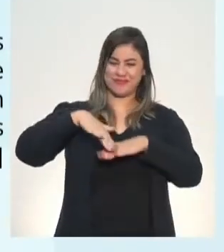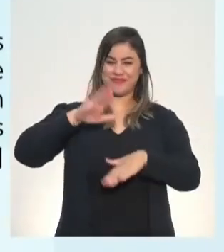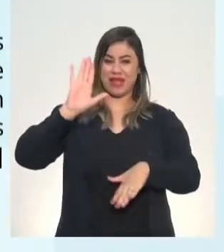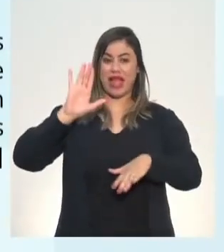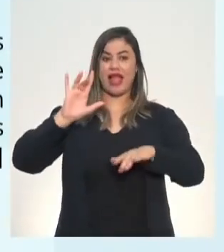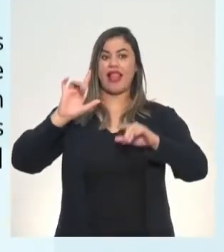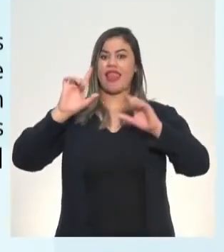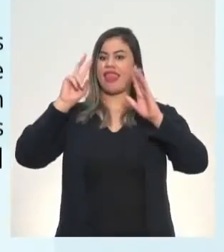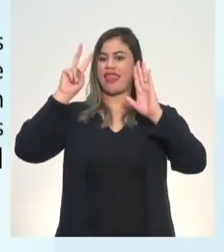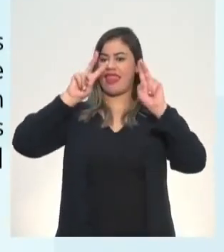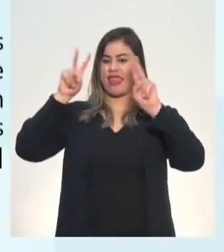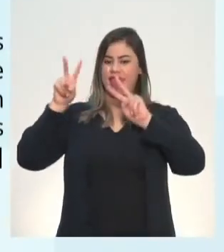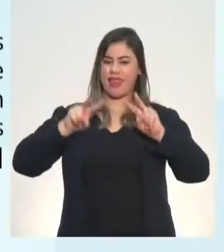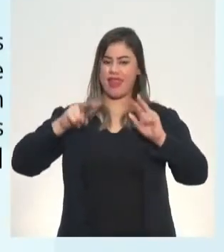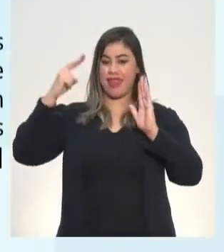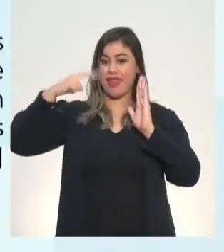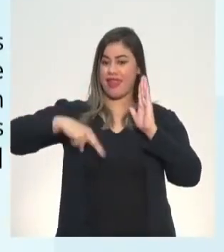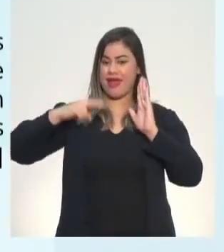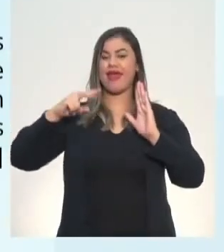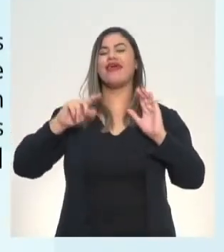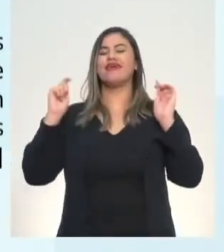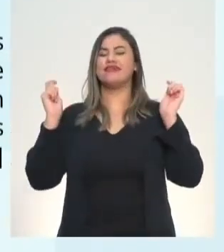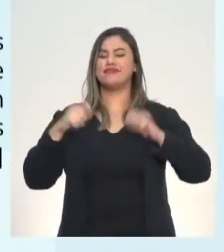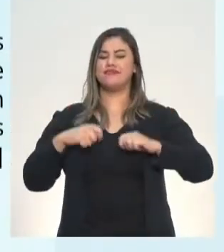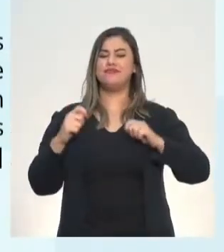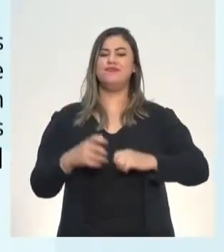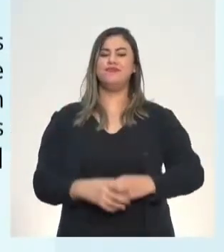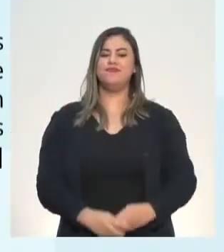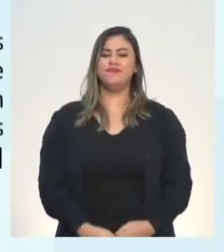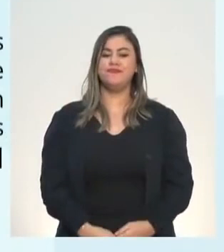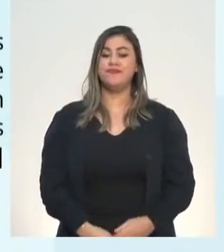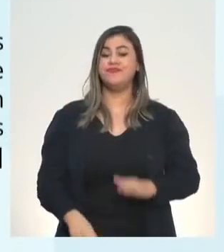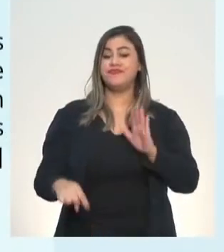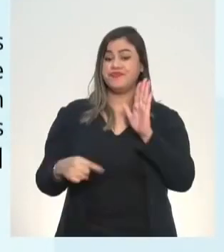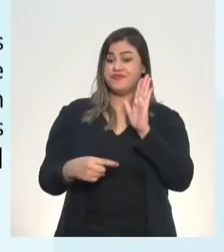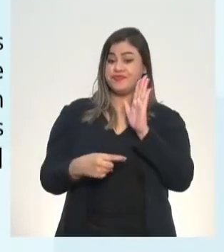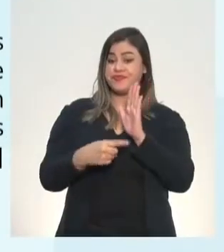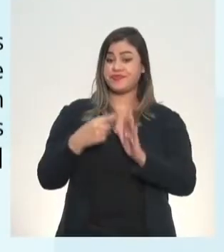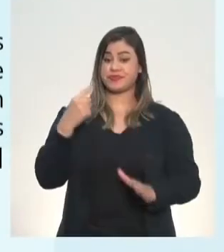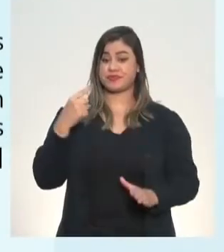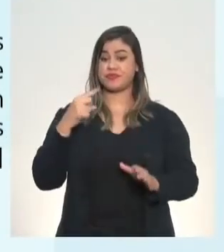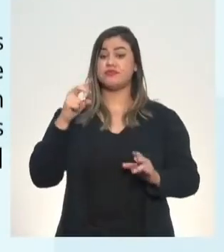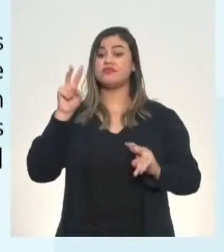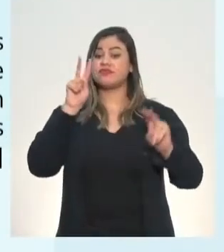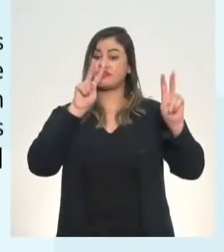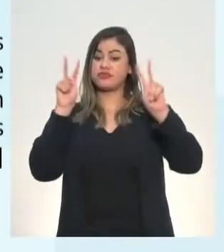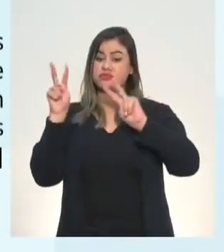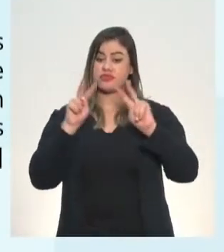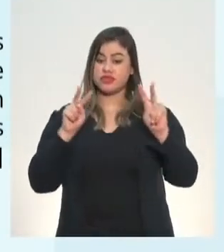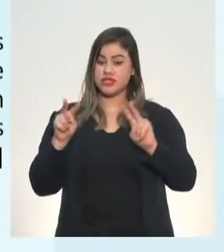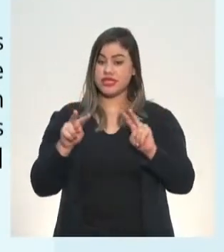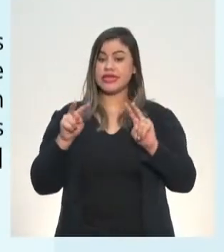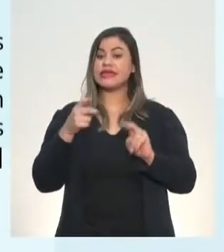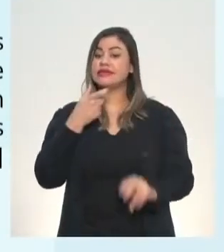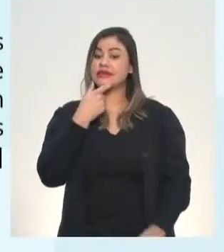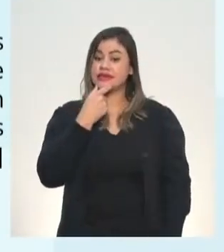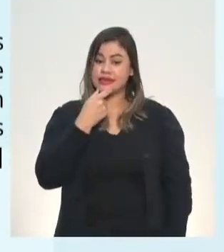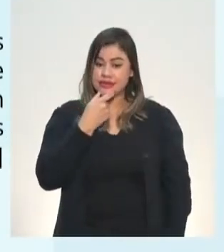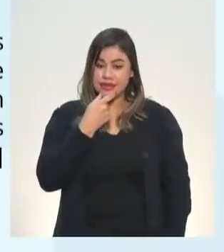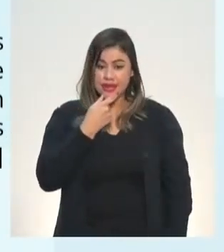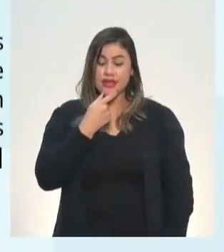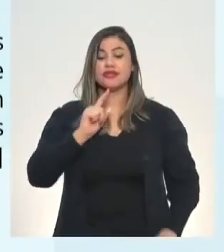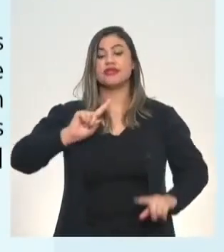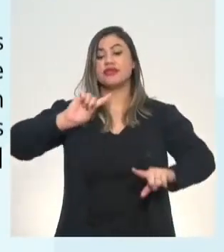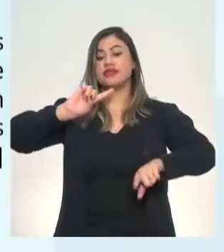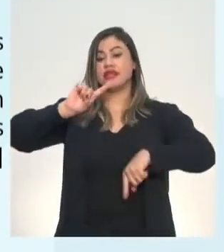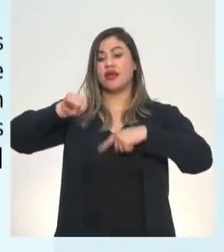tem esse texto, certo? A gente primeiro vai fazer a leitura do texto. A gente vai trabalhar um pouquinho o passado desse texto,